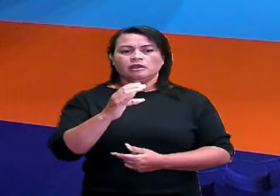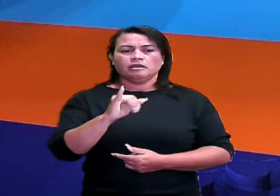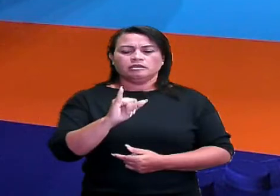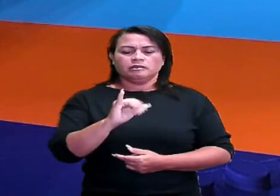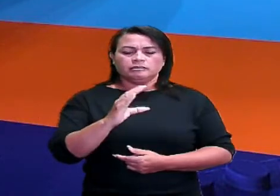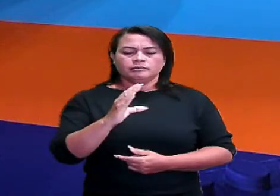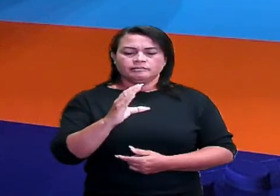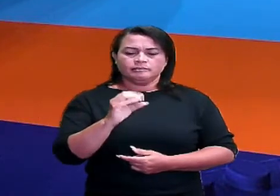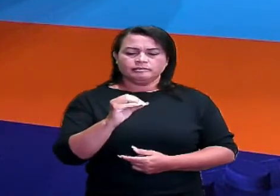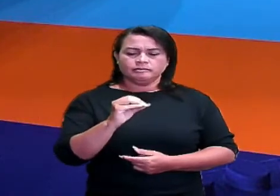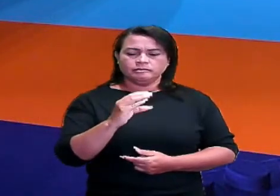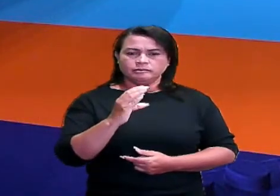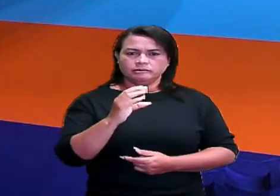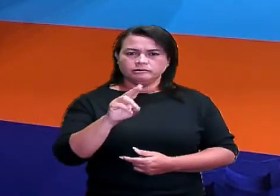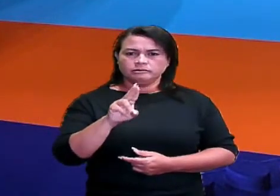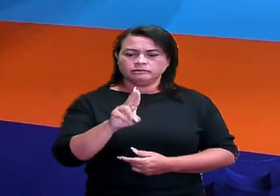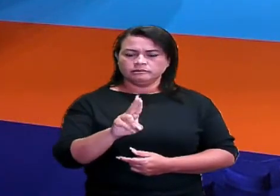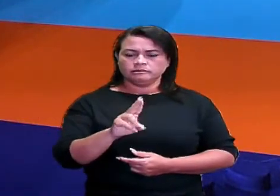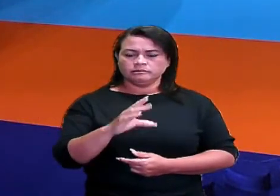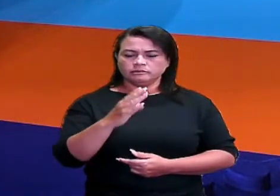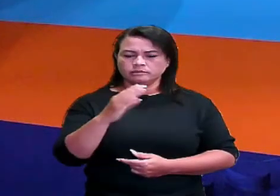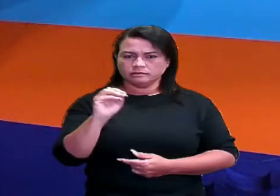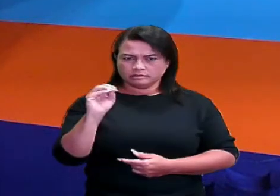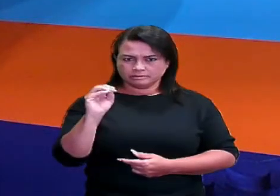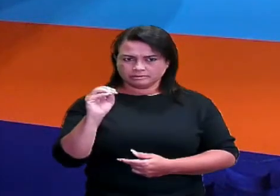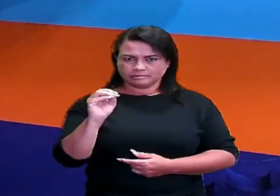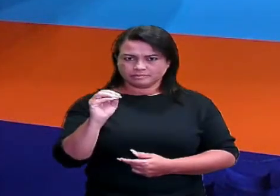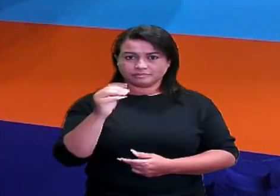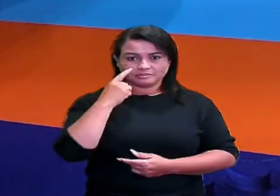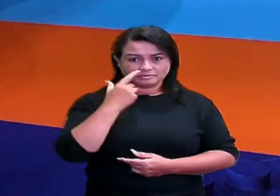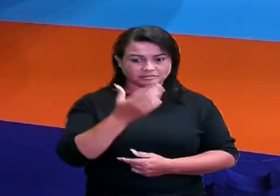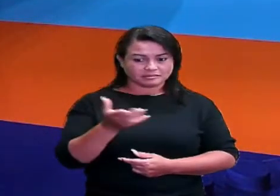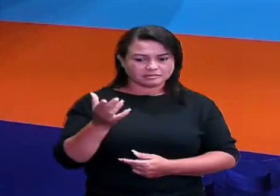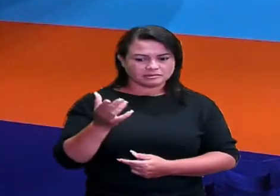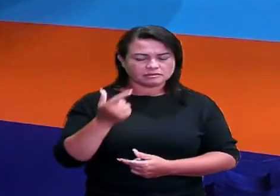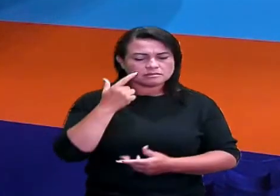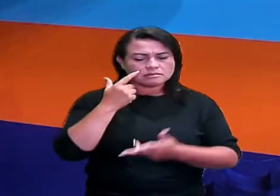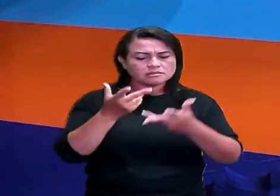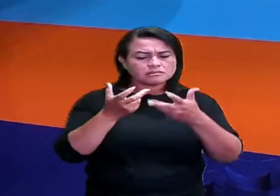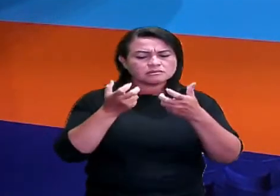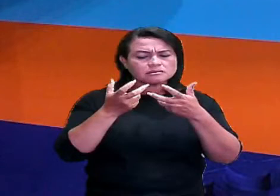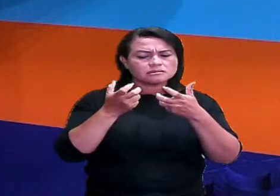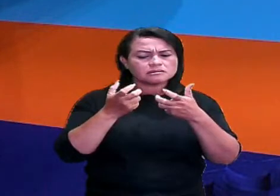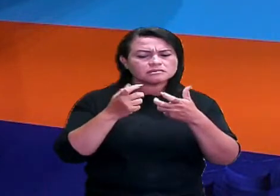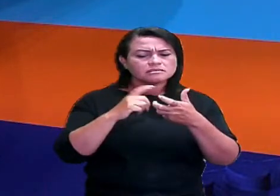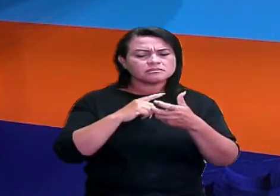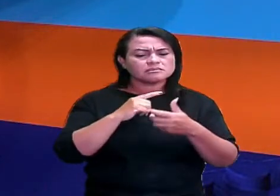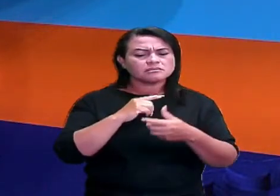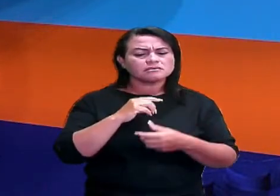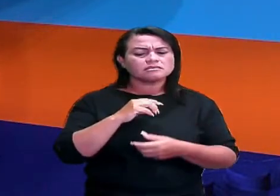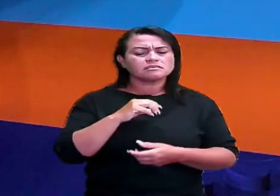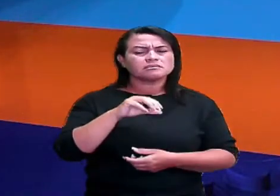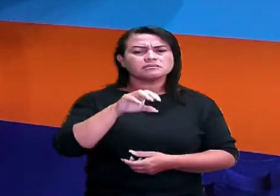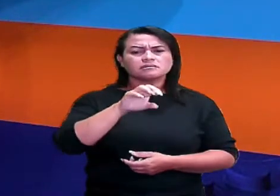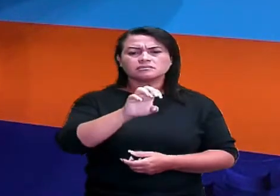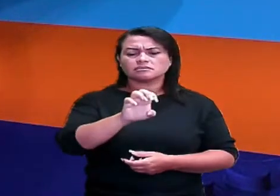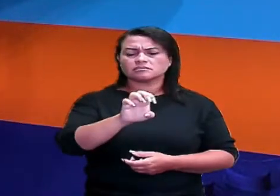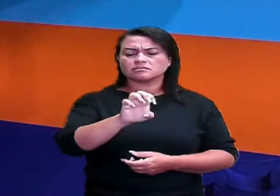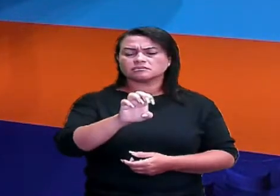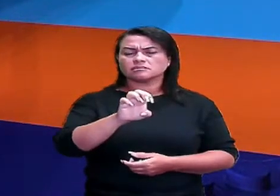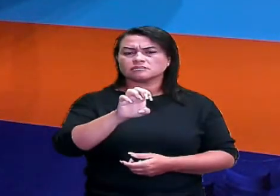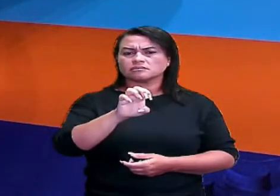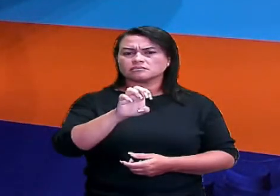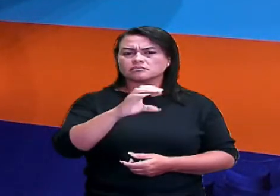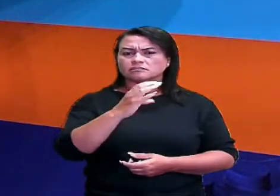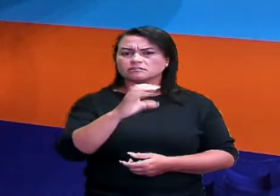C, si, có, cu, cão. Observa que aqui, né, nessas duas